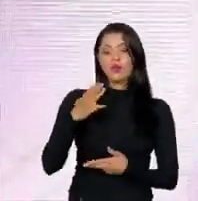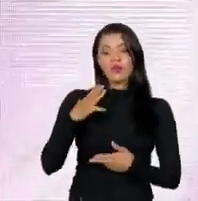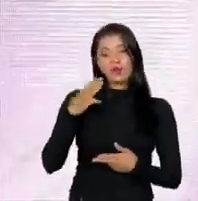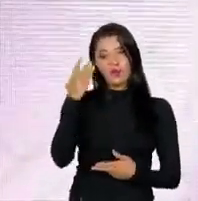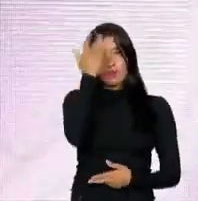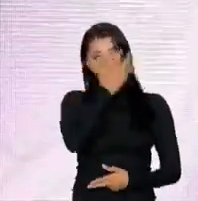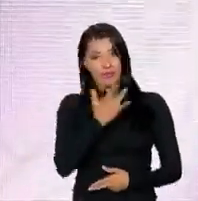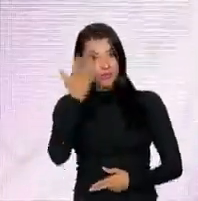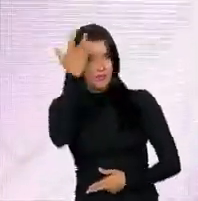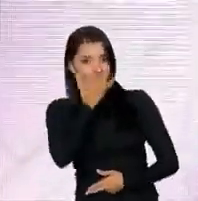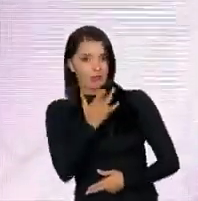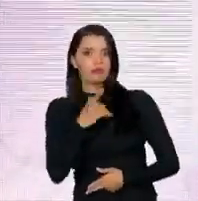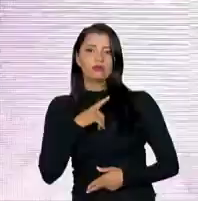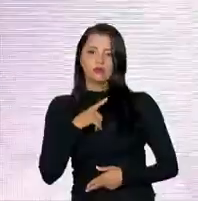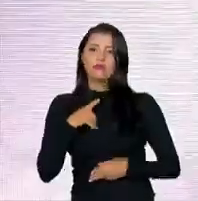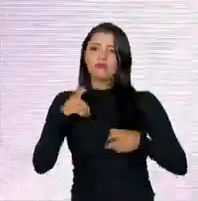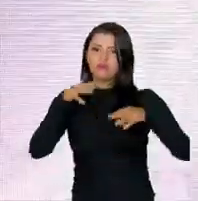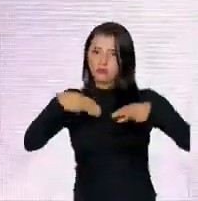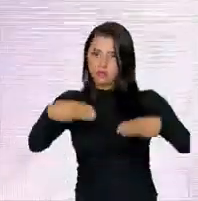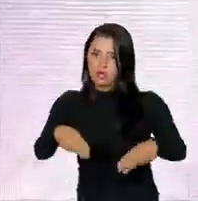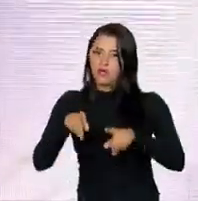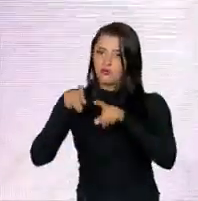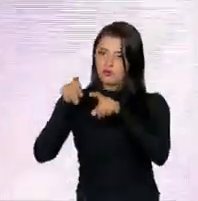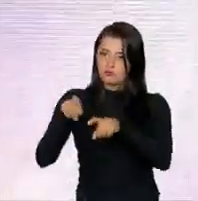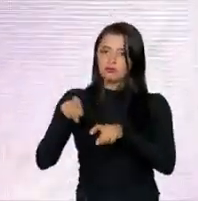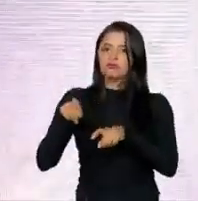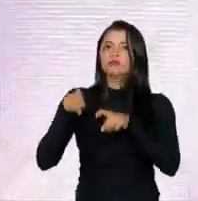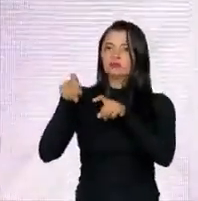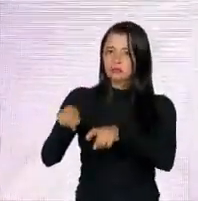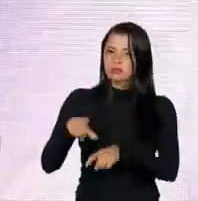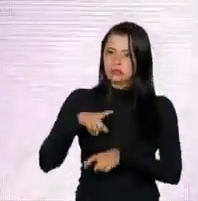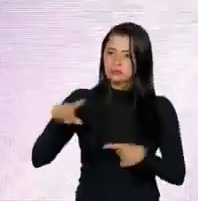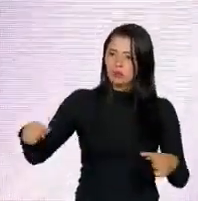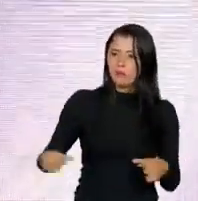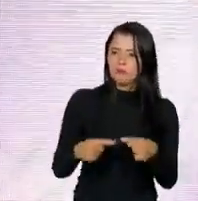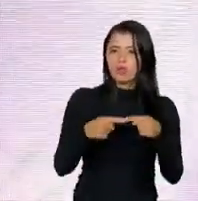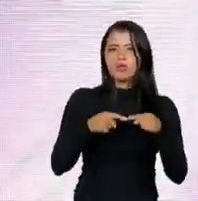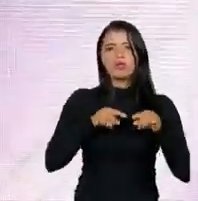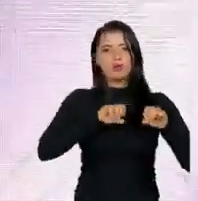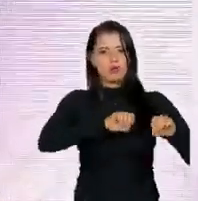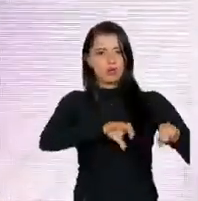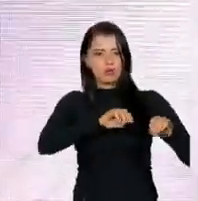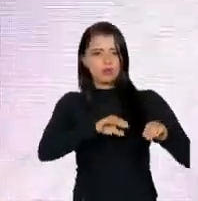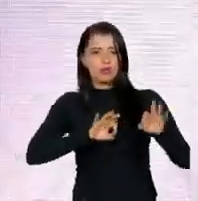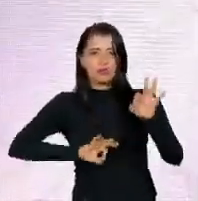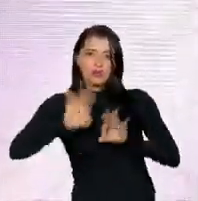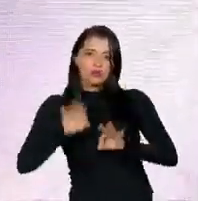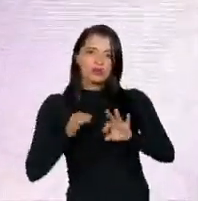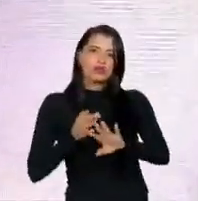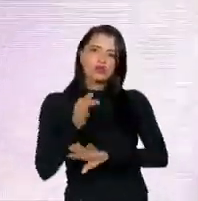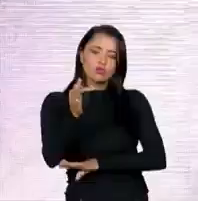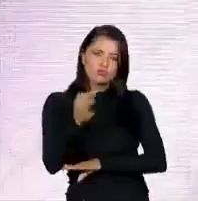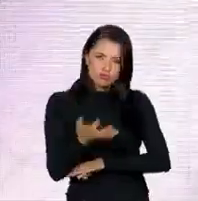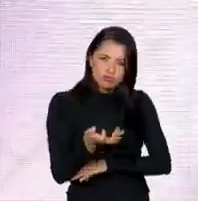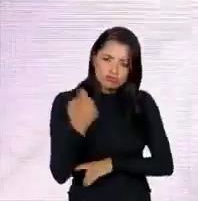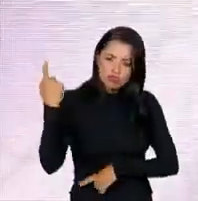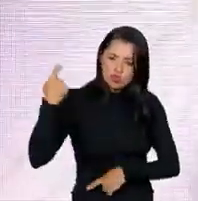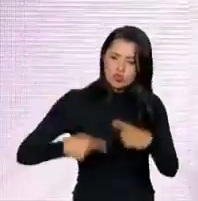Ministério da Fazenda tem a ver com a educação, tem a ver com o projeto de futuro, quer discutir